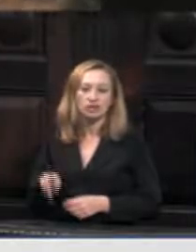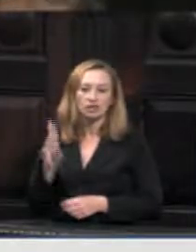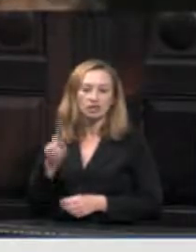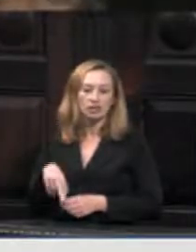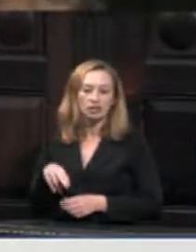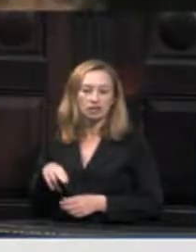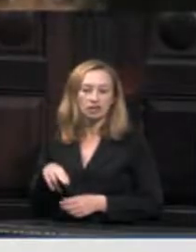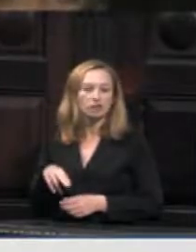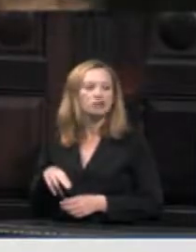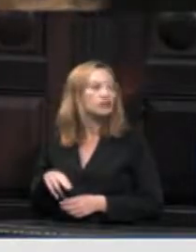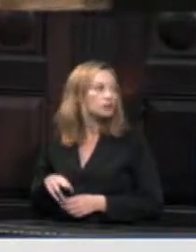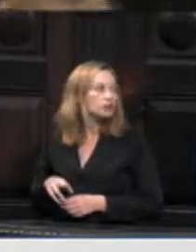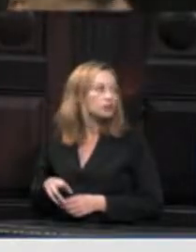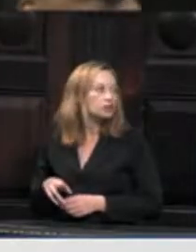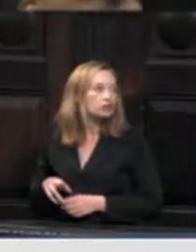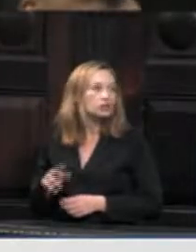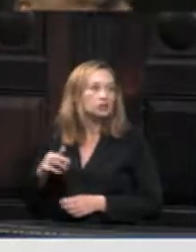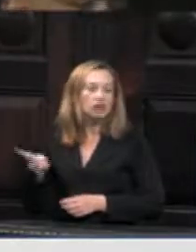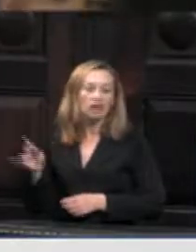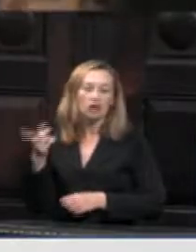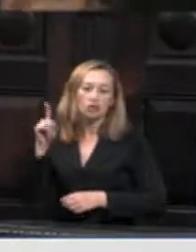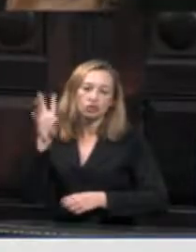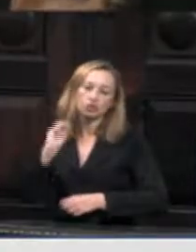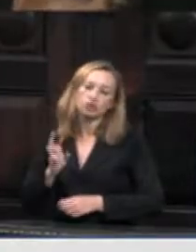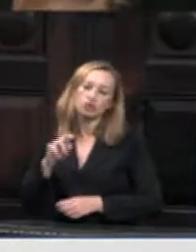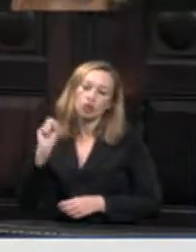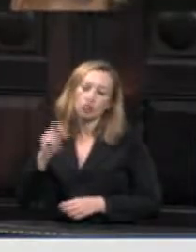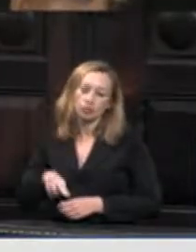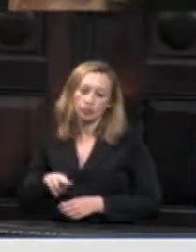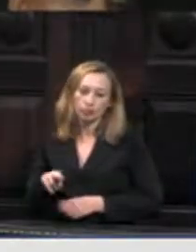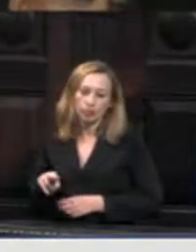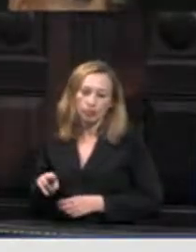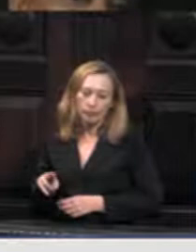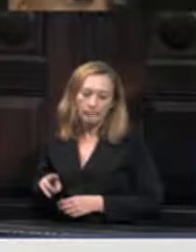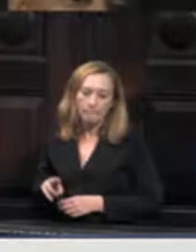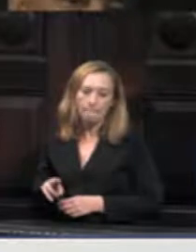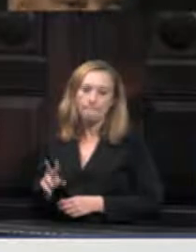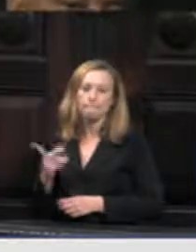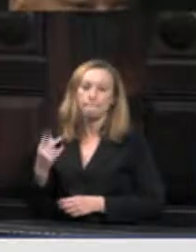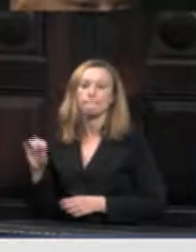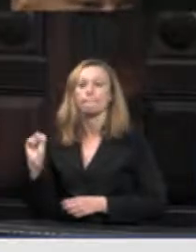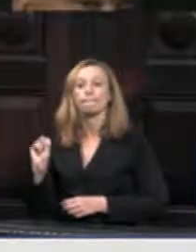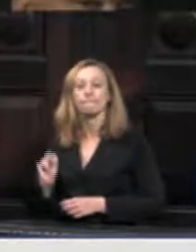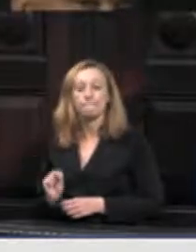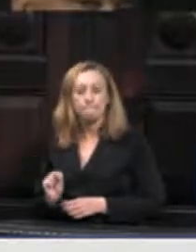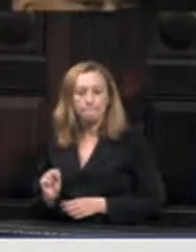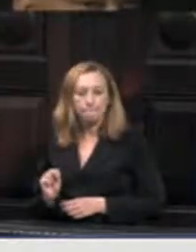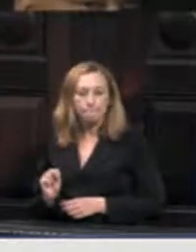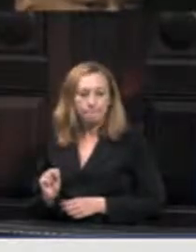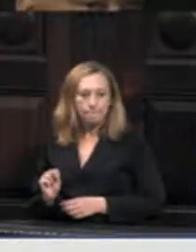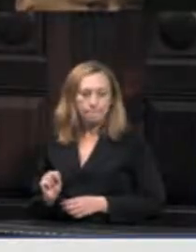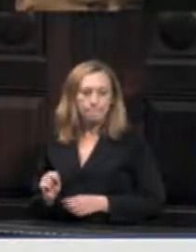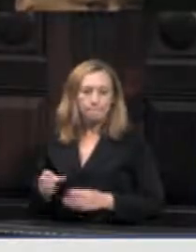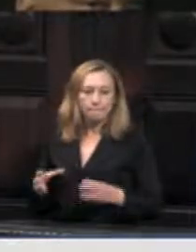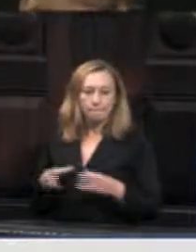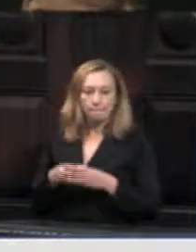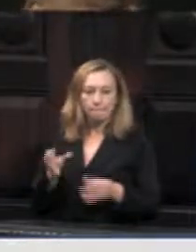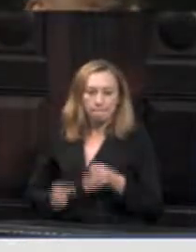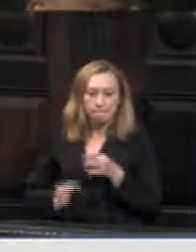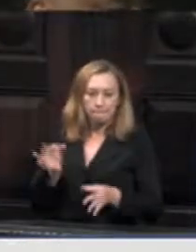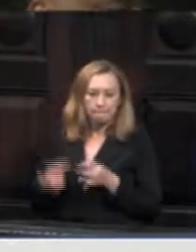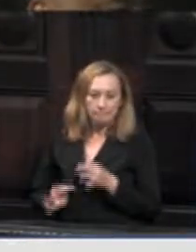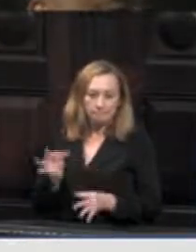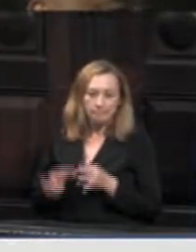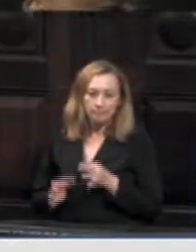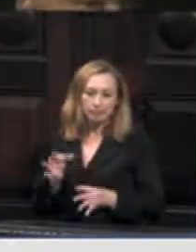Simão, Farid Abraão, Nelson Gonçalves, Luiz Paulo, Edson Albertasso e Carlos Macedo. Pendendo de pareceres das comissões de Constituição, Justiça,